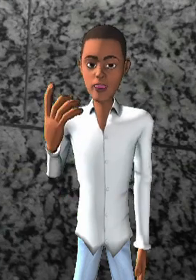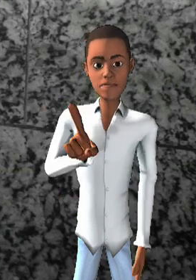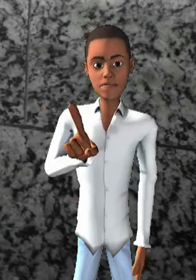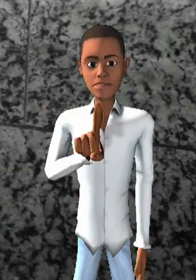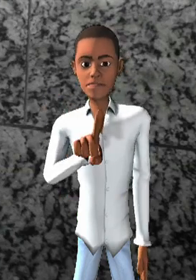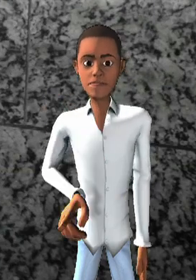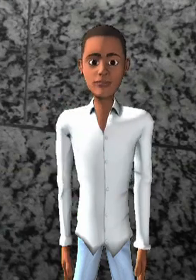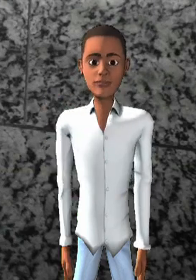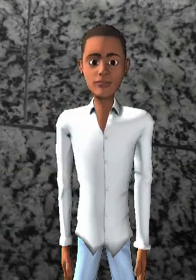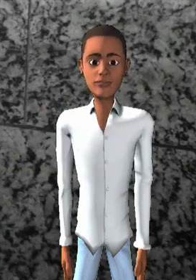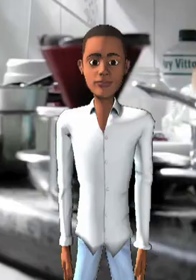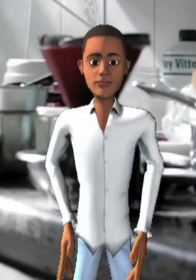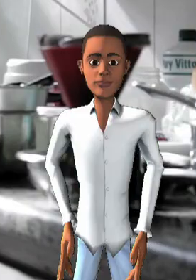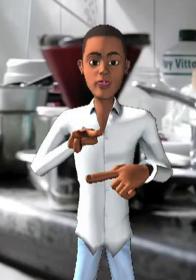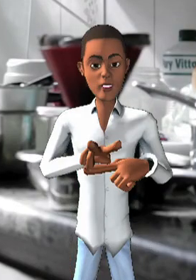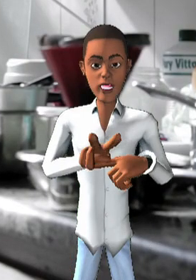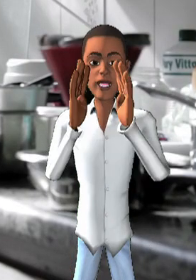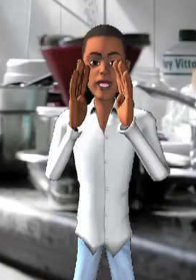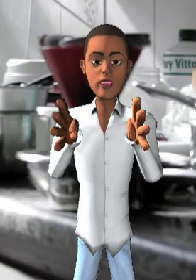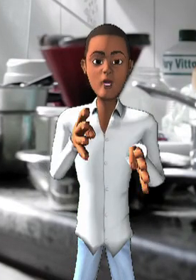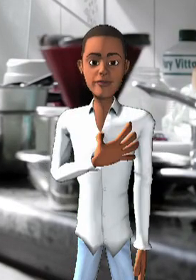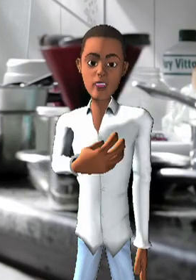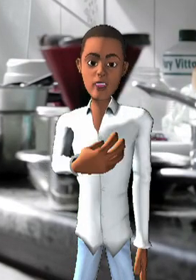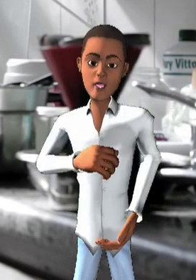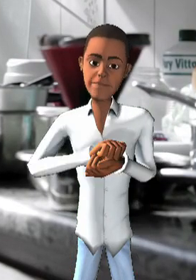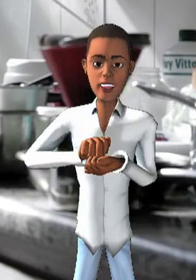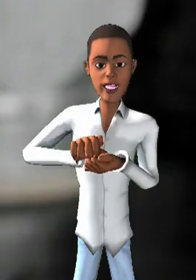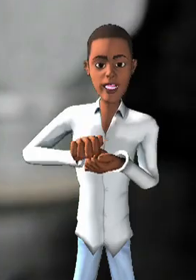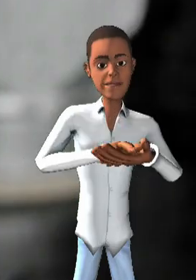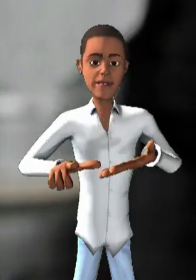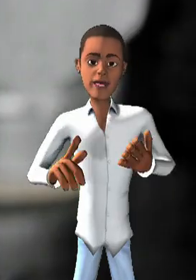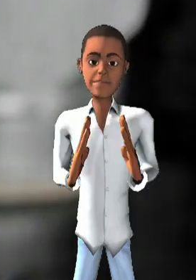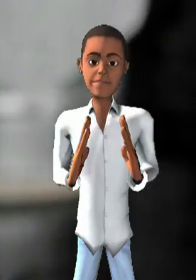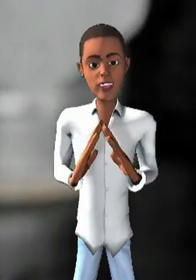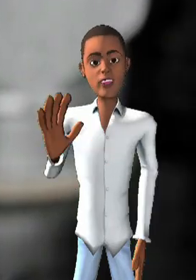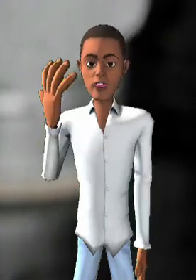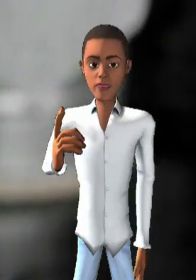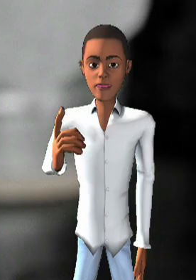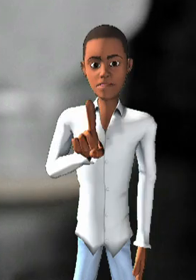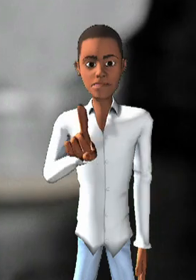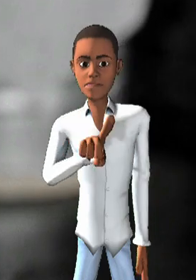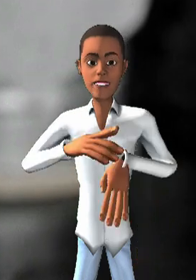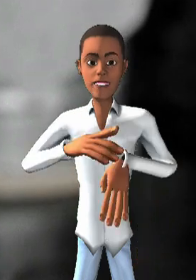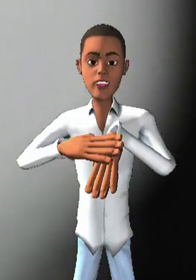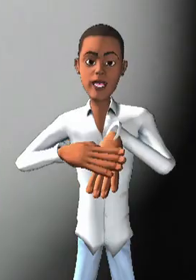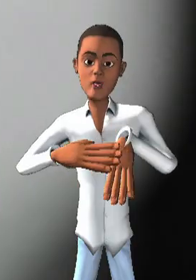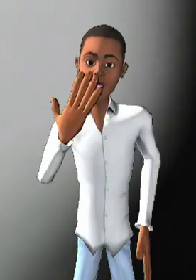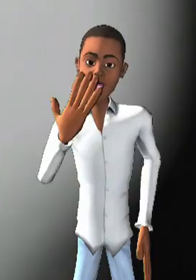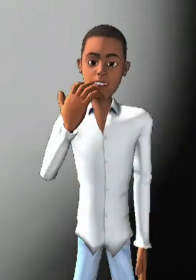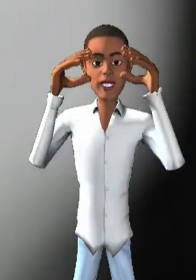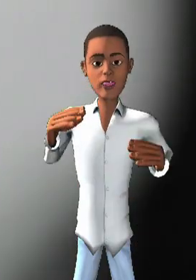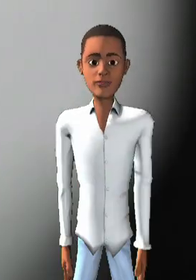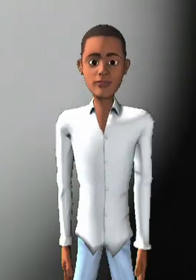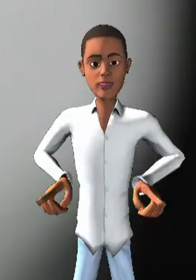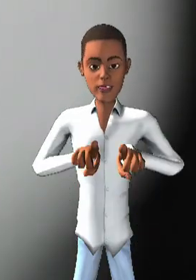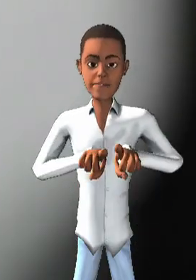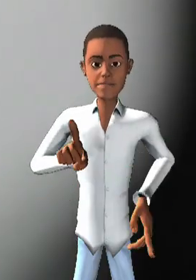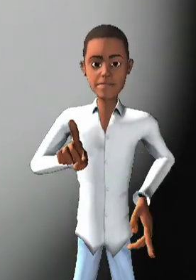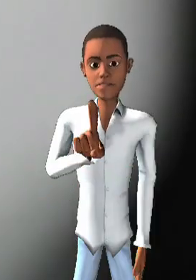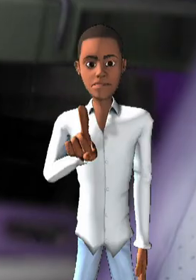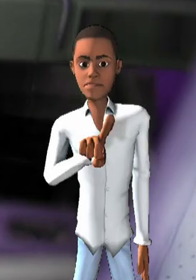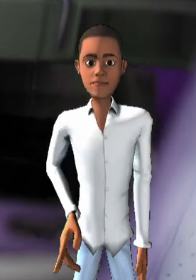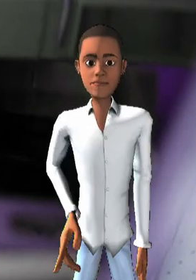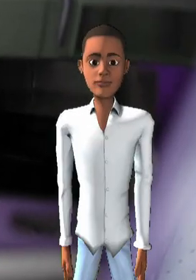para casa. Eles não vieram cuidar de filho, eles não vieram fazer serviço da casa, não vieram fazer